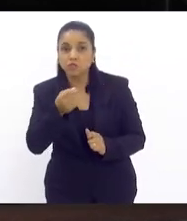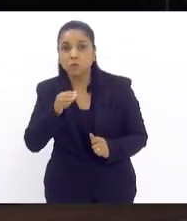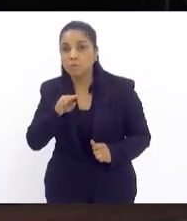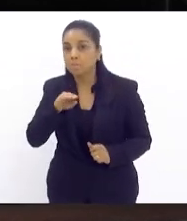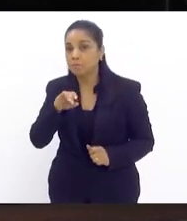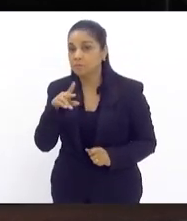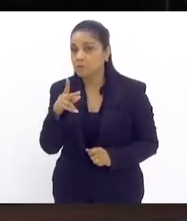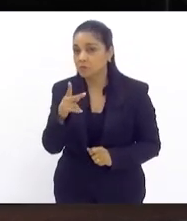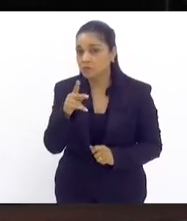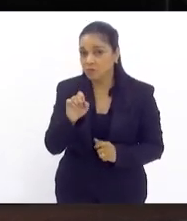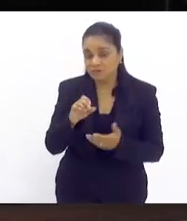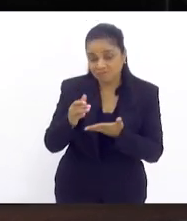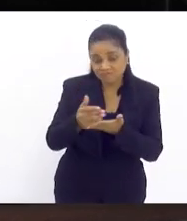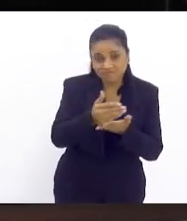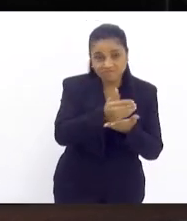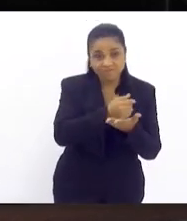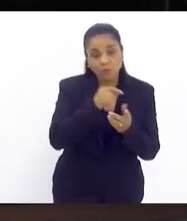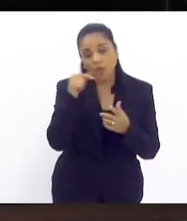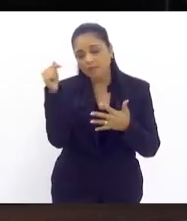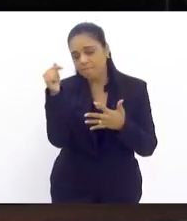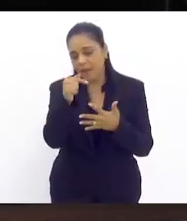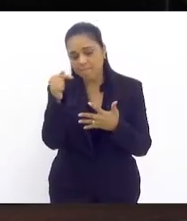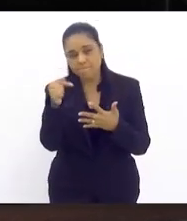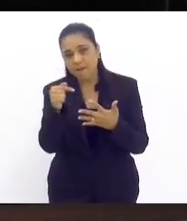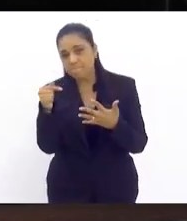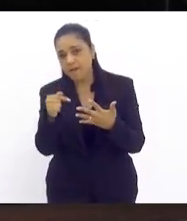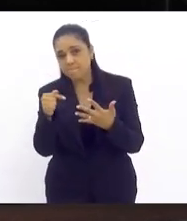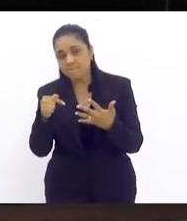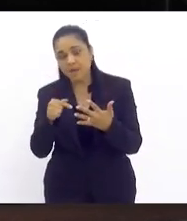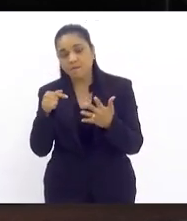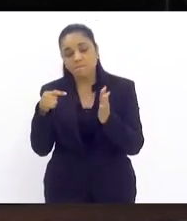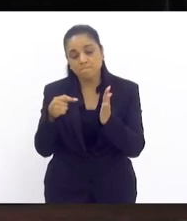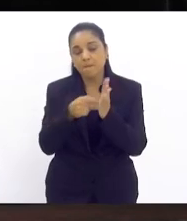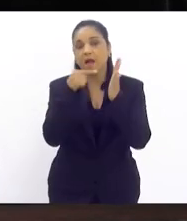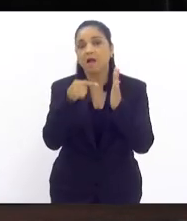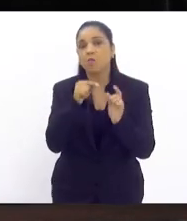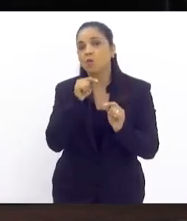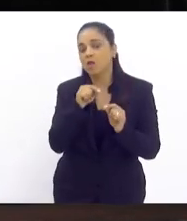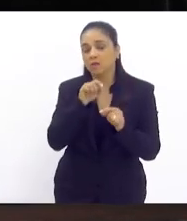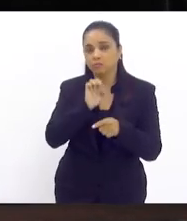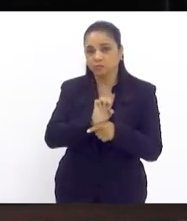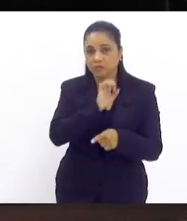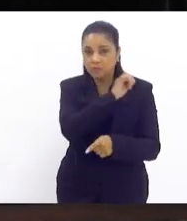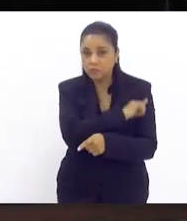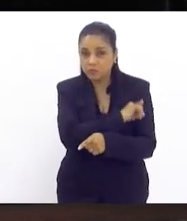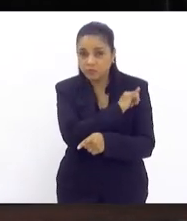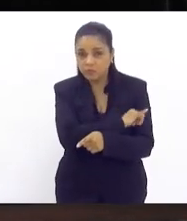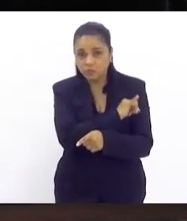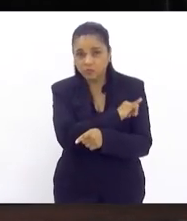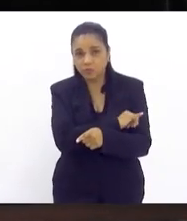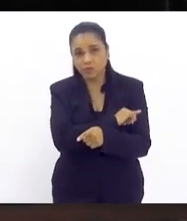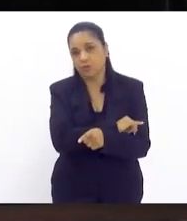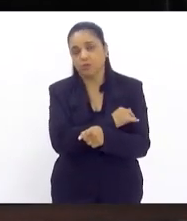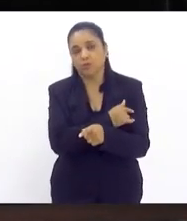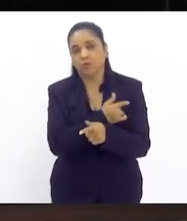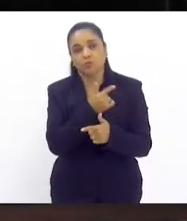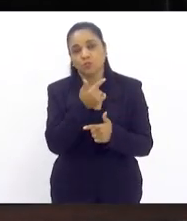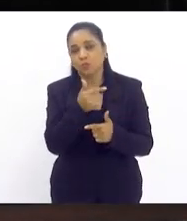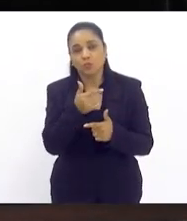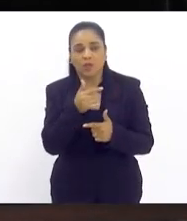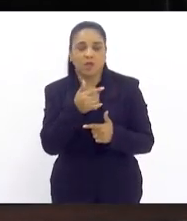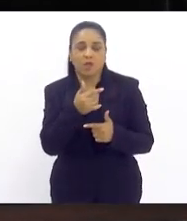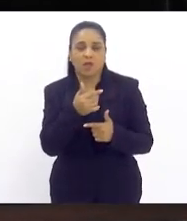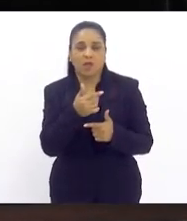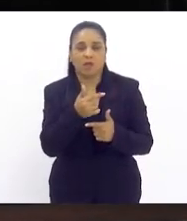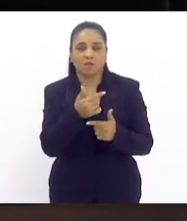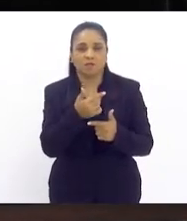era pautada por indicadores para os quais o Estado do Rio de Janeiro nem nenhum outro ente federativo tem qualquer tipo